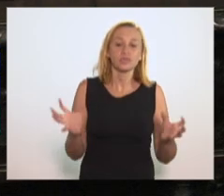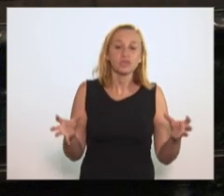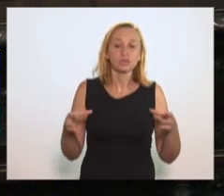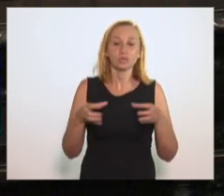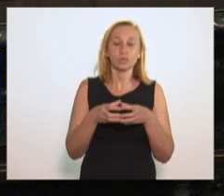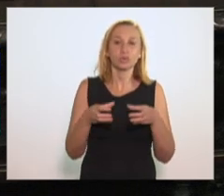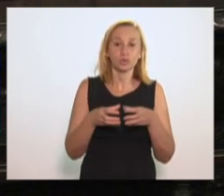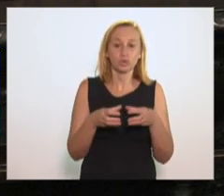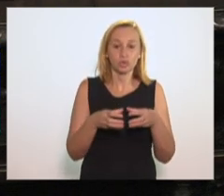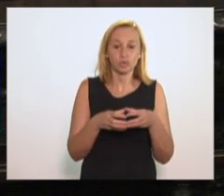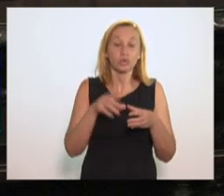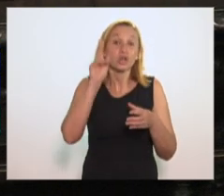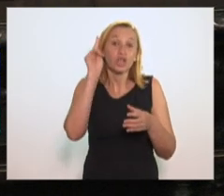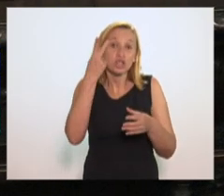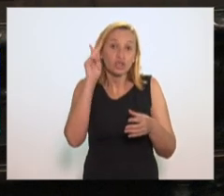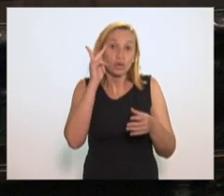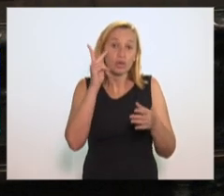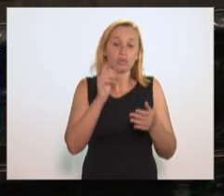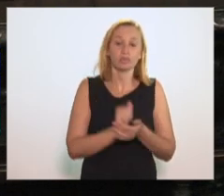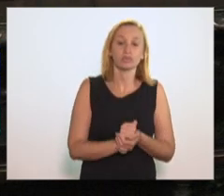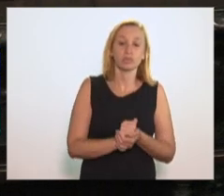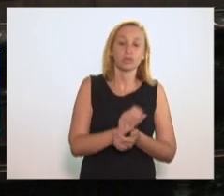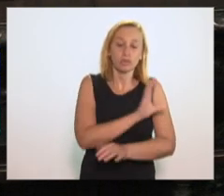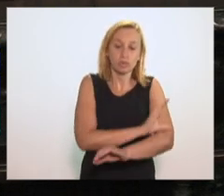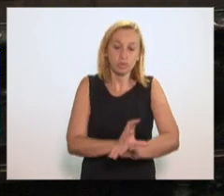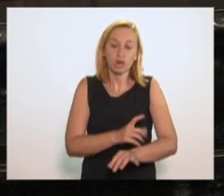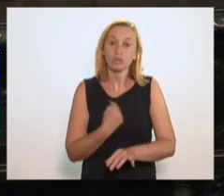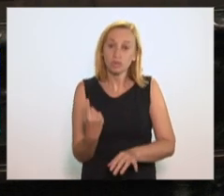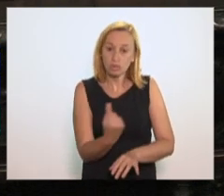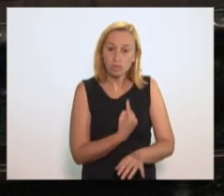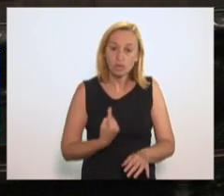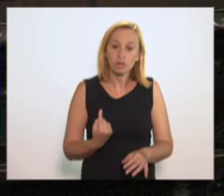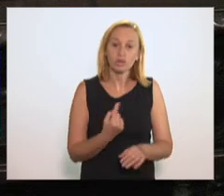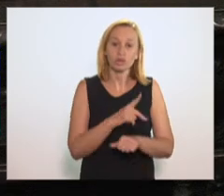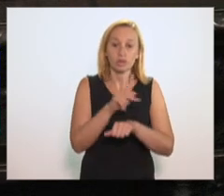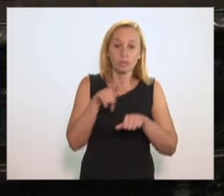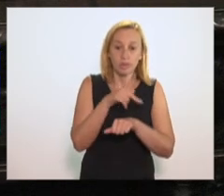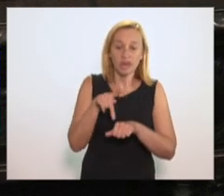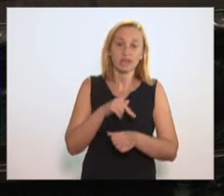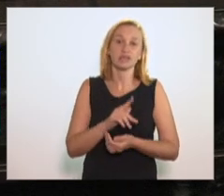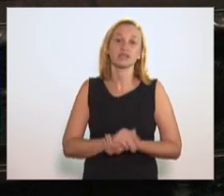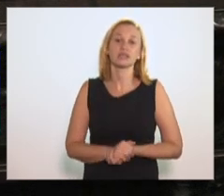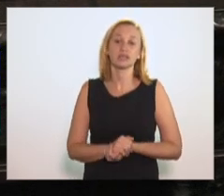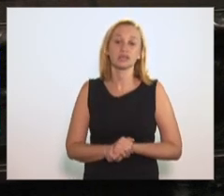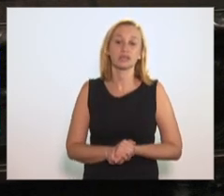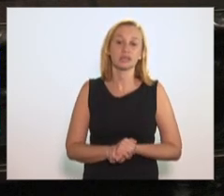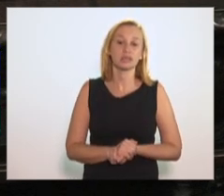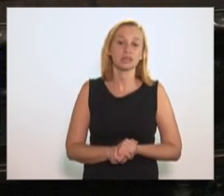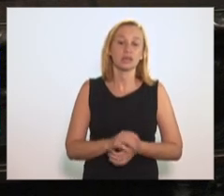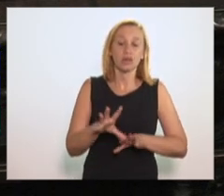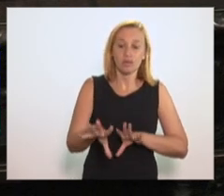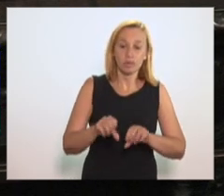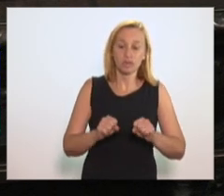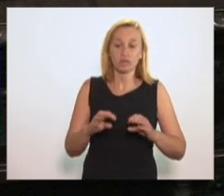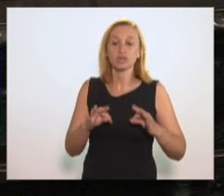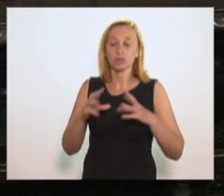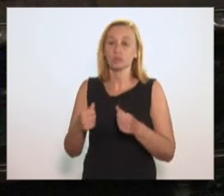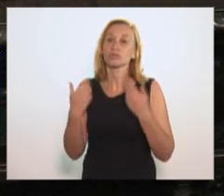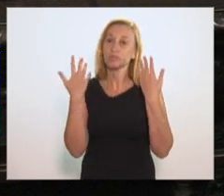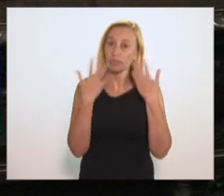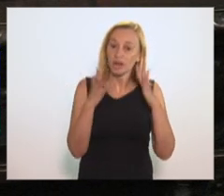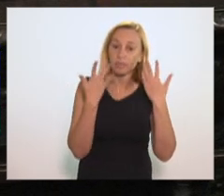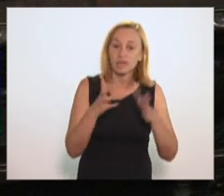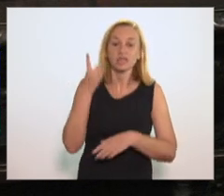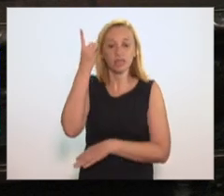arquitetônico histórico e cultural do nosso país para visitação e informação de todos parabéns deputado